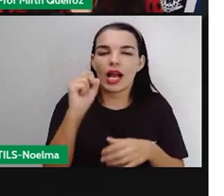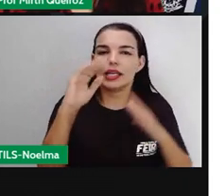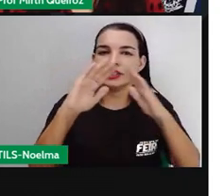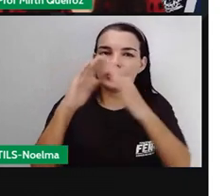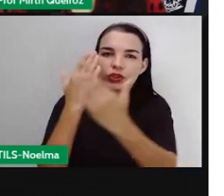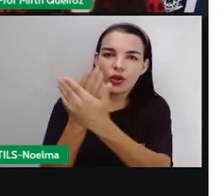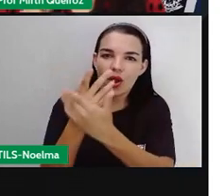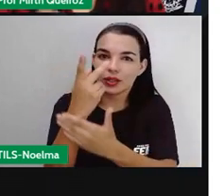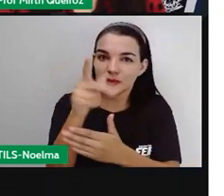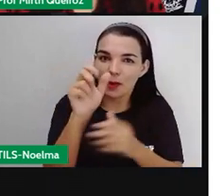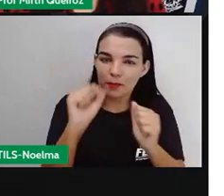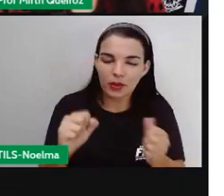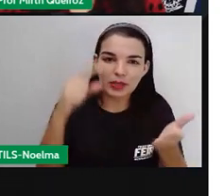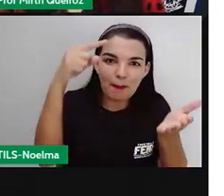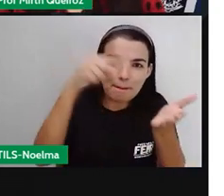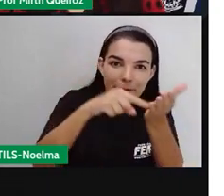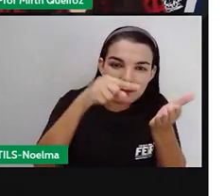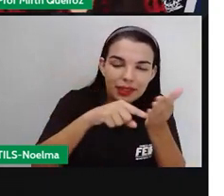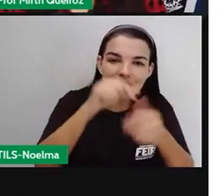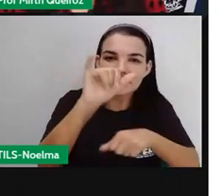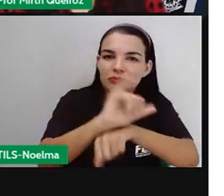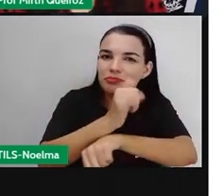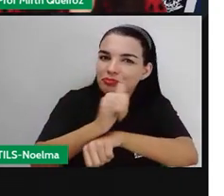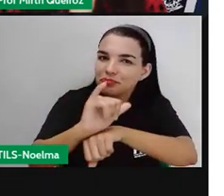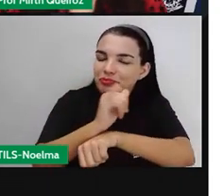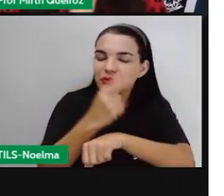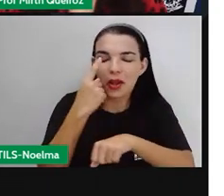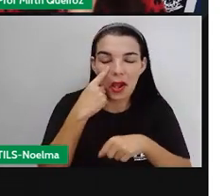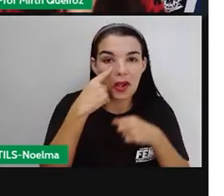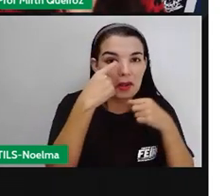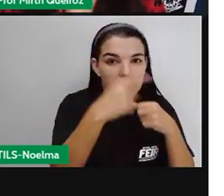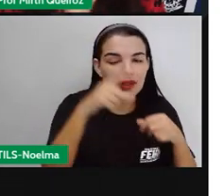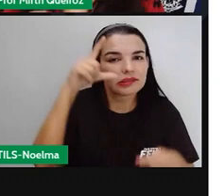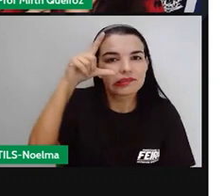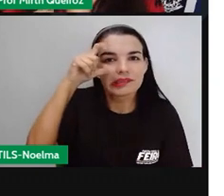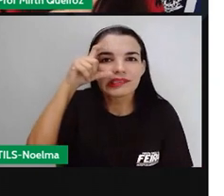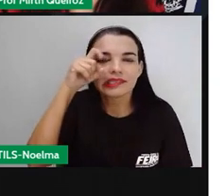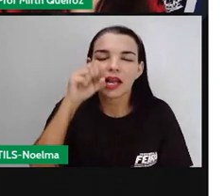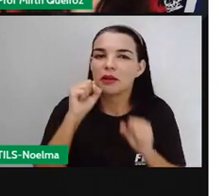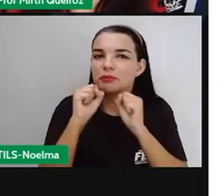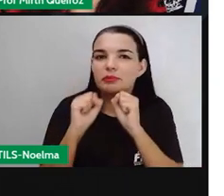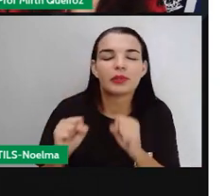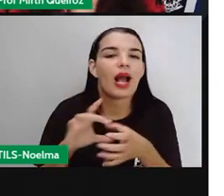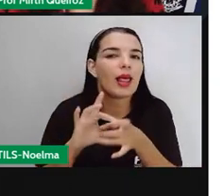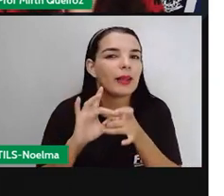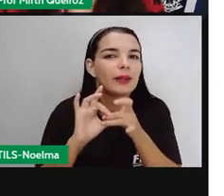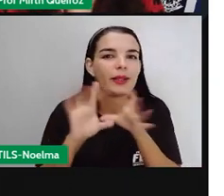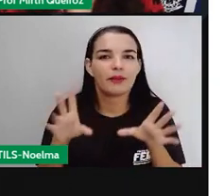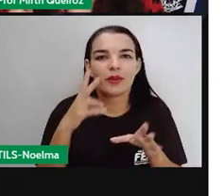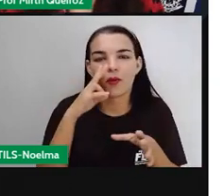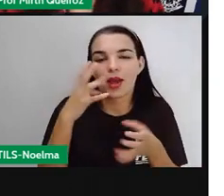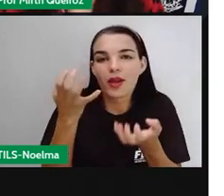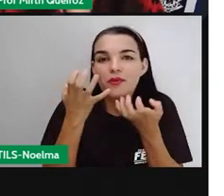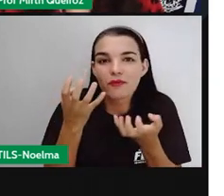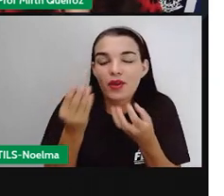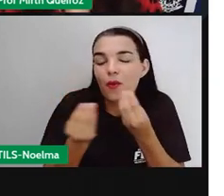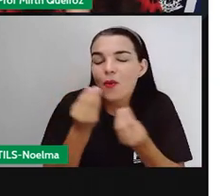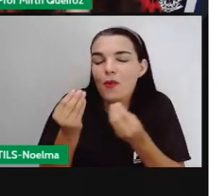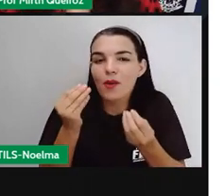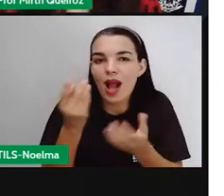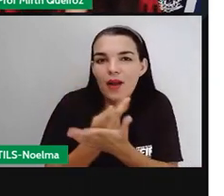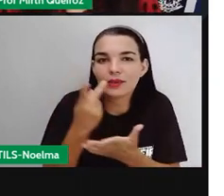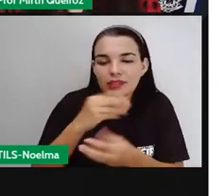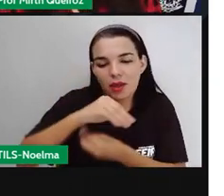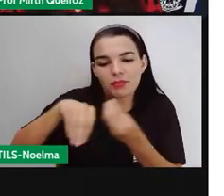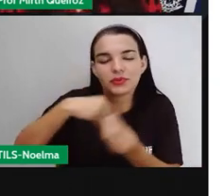a sua escola, que a gente quer saber o que foi que resultou aí nessa receita de vocês, nessa mistura de